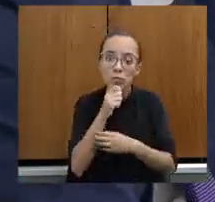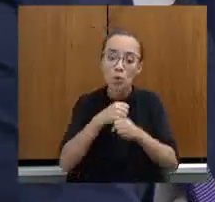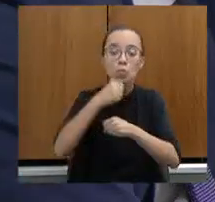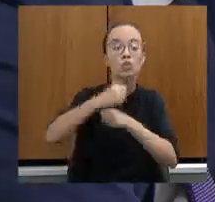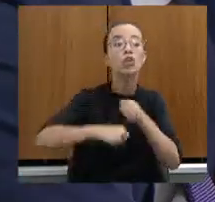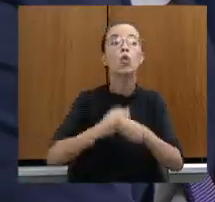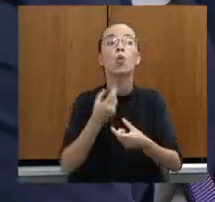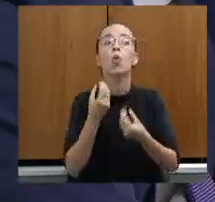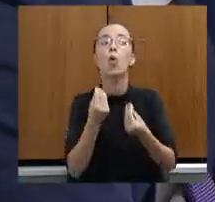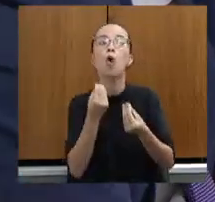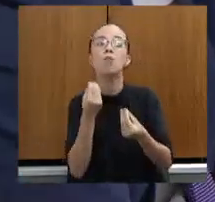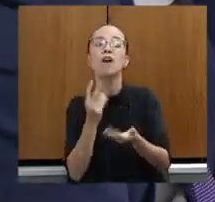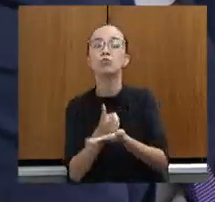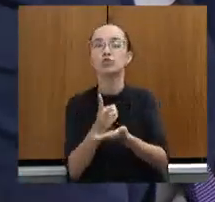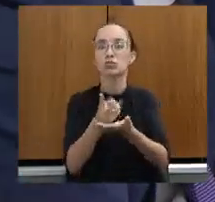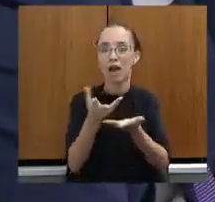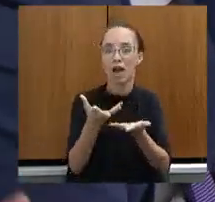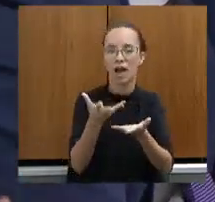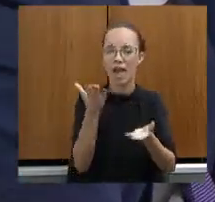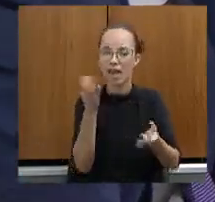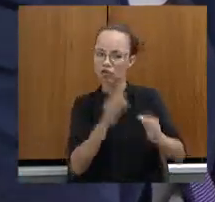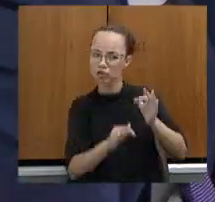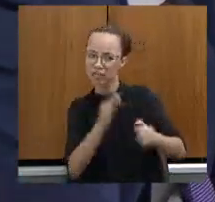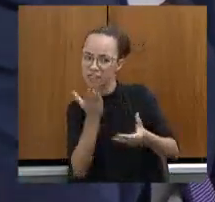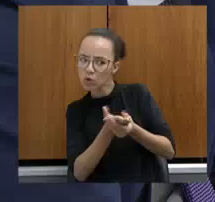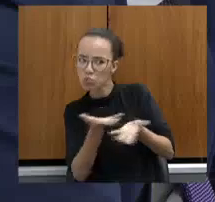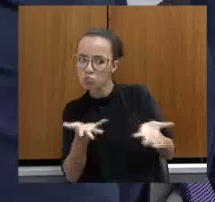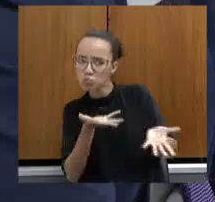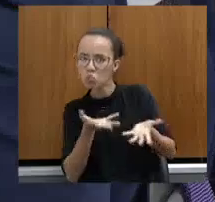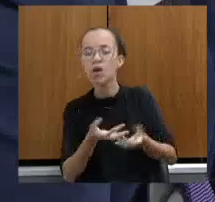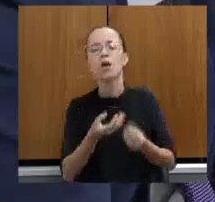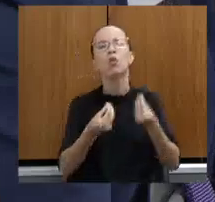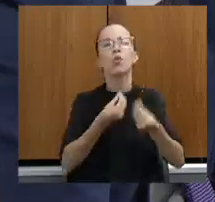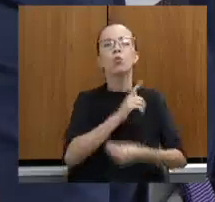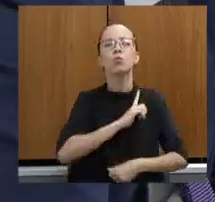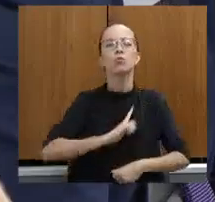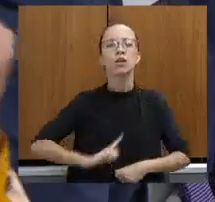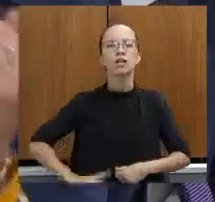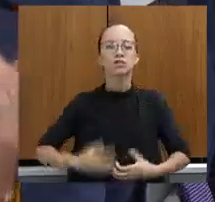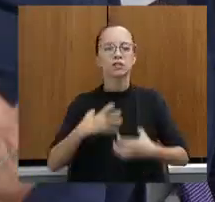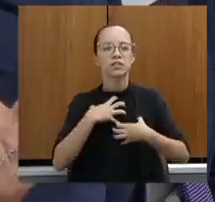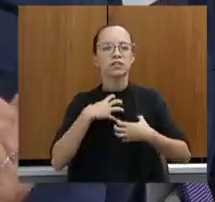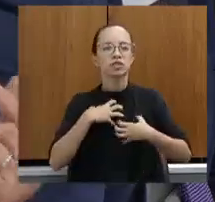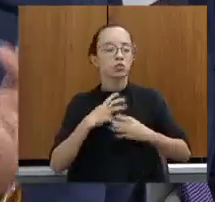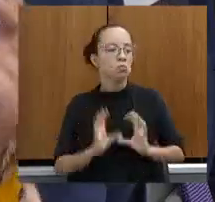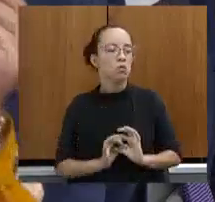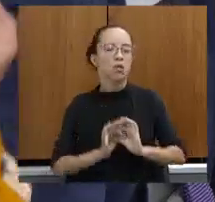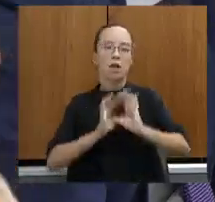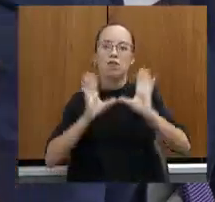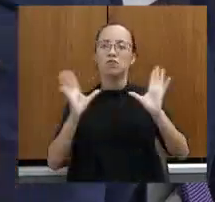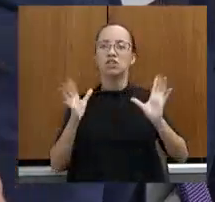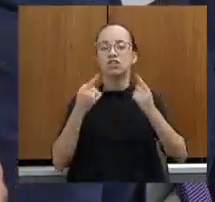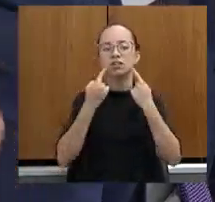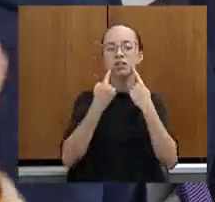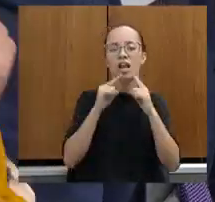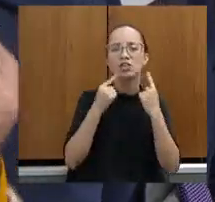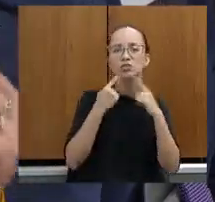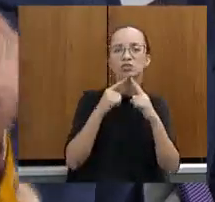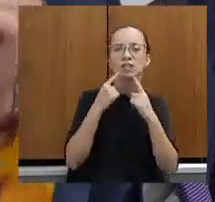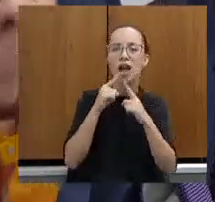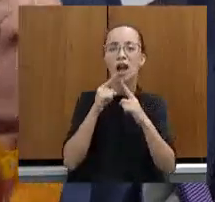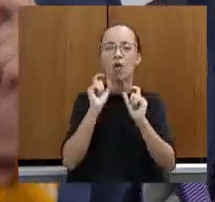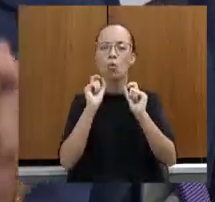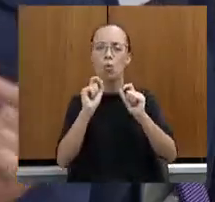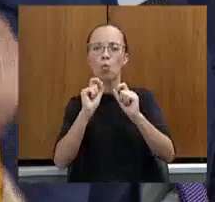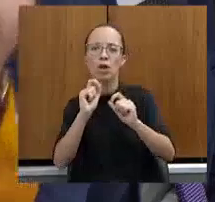período ajude-se realização como é que o governo esse sentiu tão à vontade de questionar a